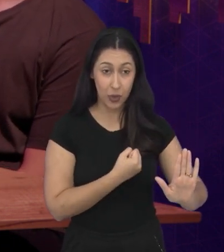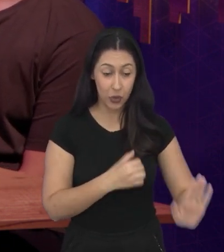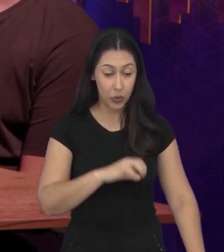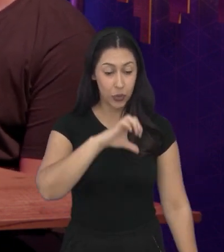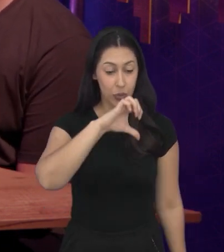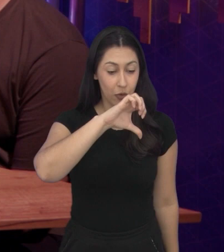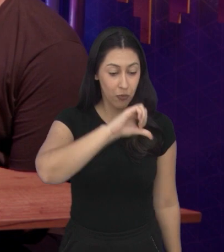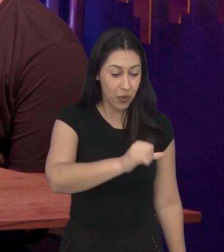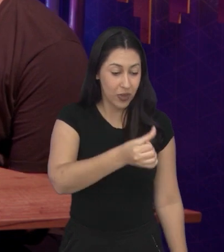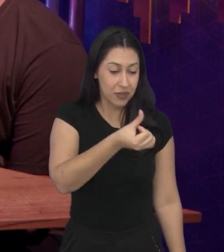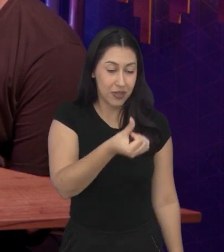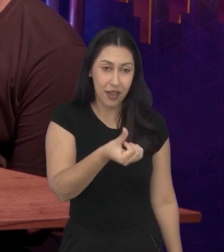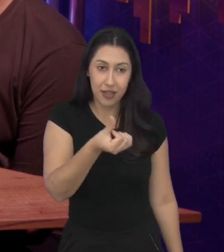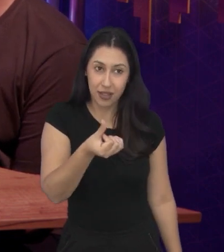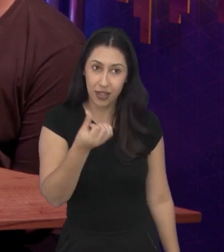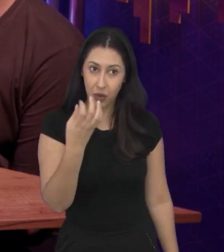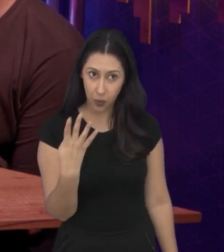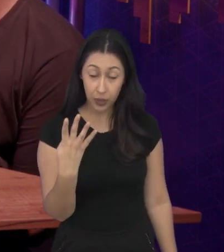é a lei de número